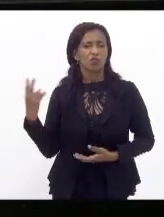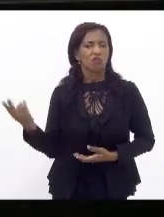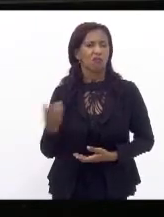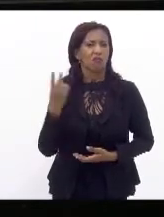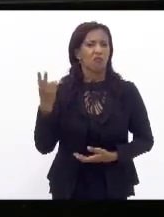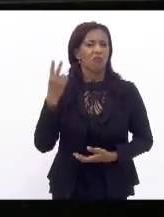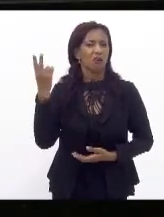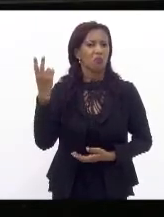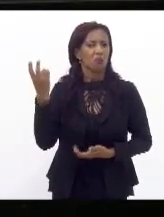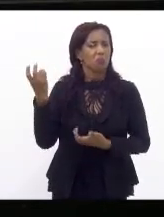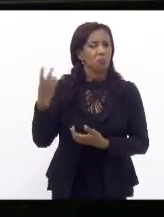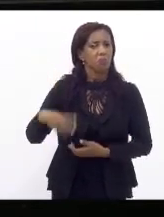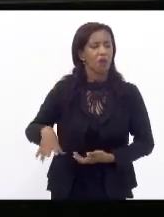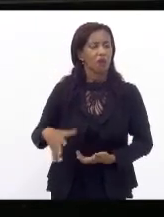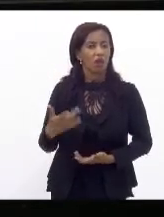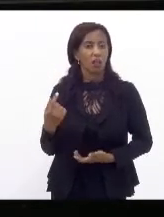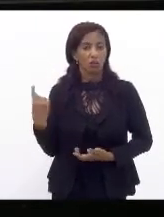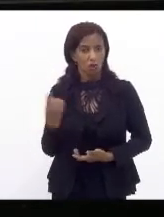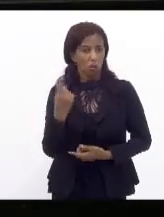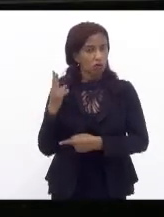desvalorizando o nosso partido.